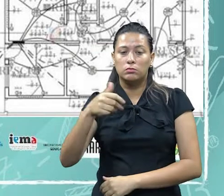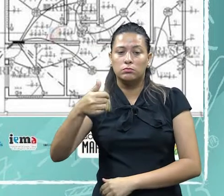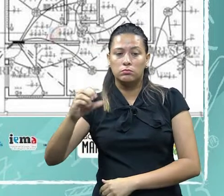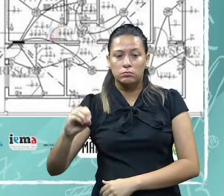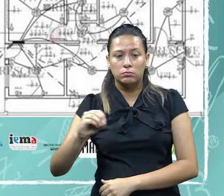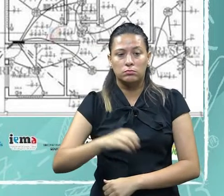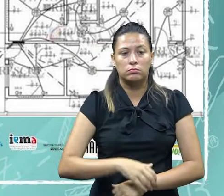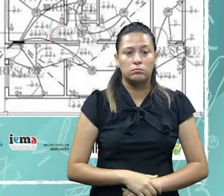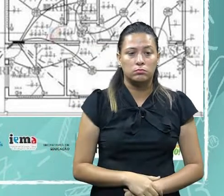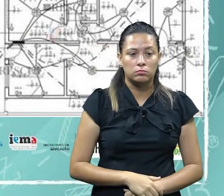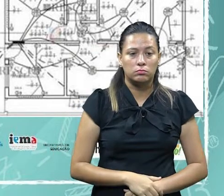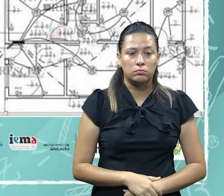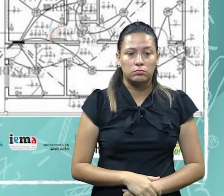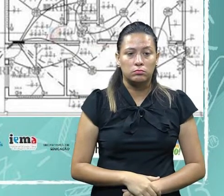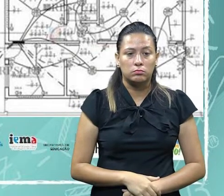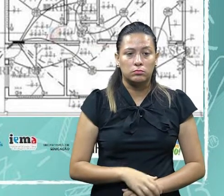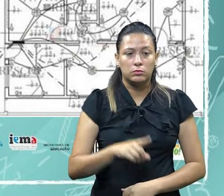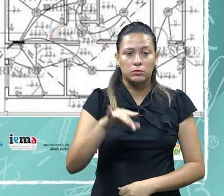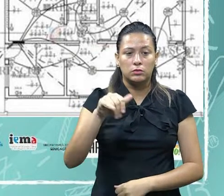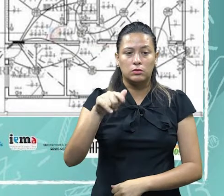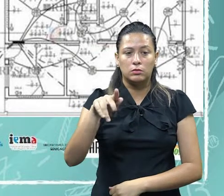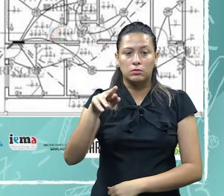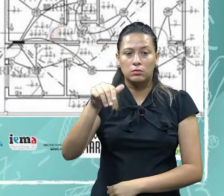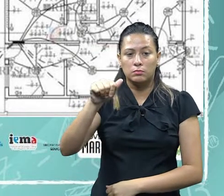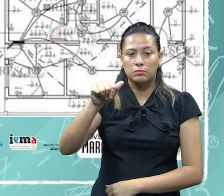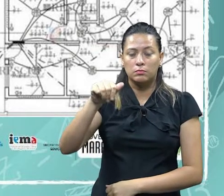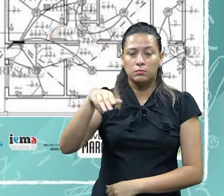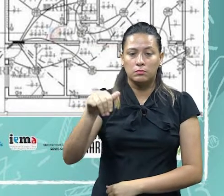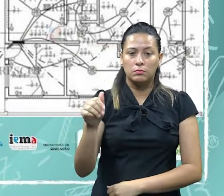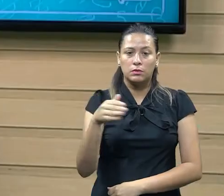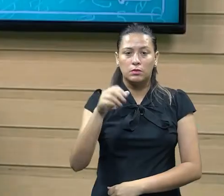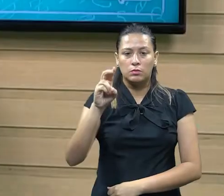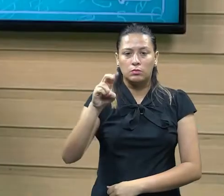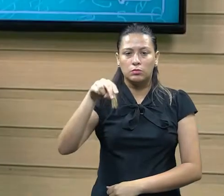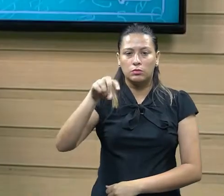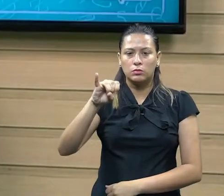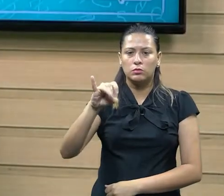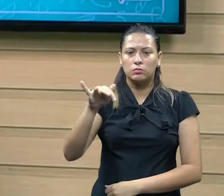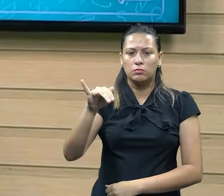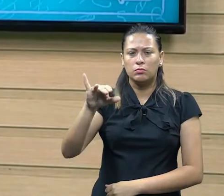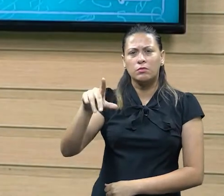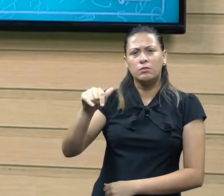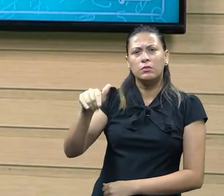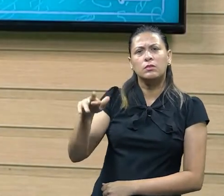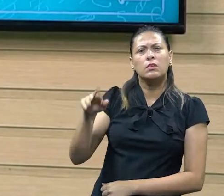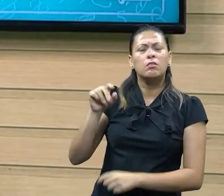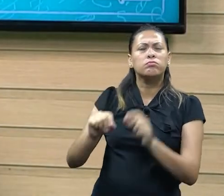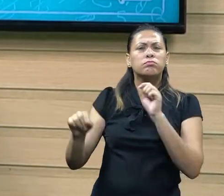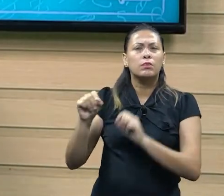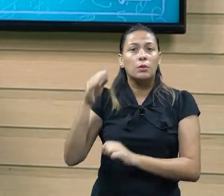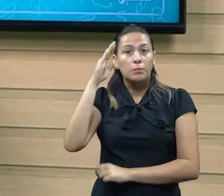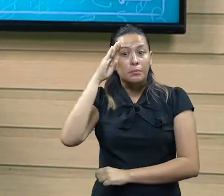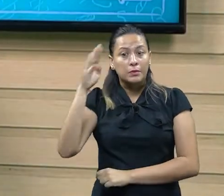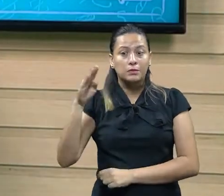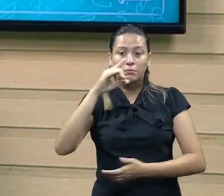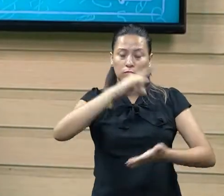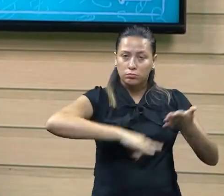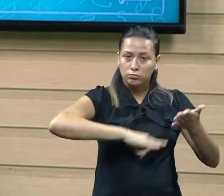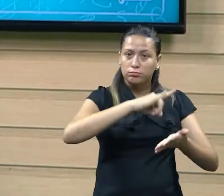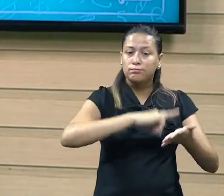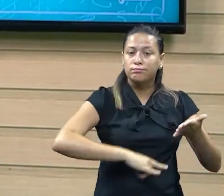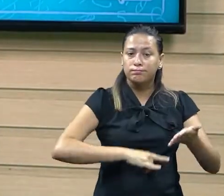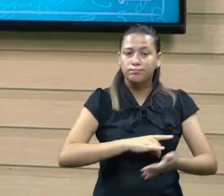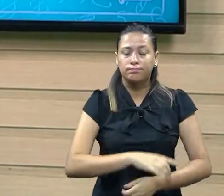a NR10. Diagrama unifilar. O diagrama unifilar é o principal